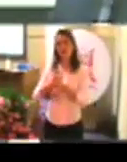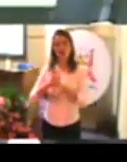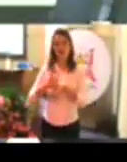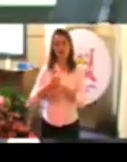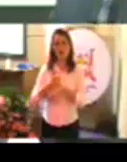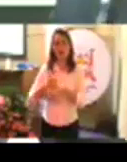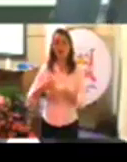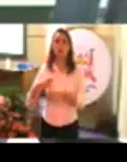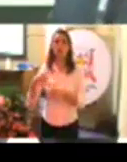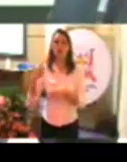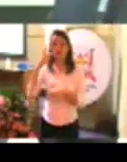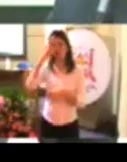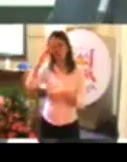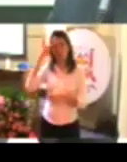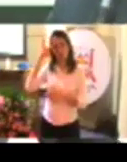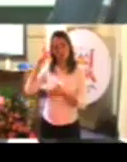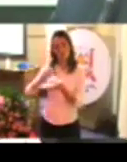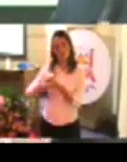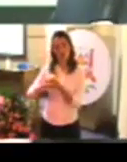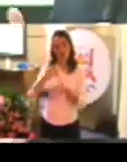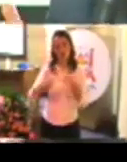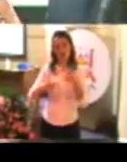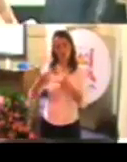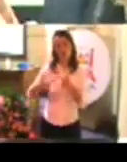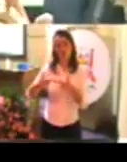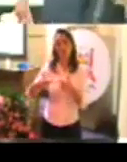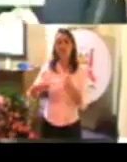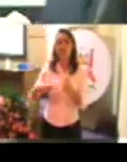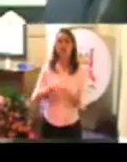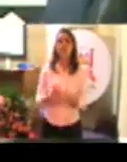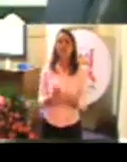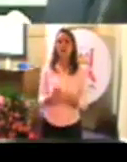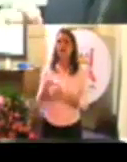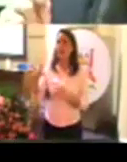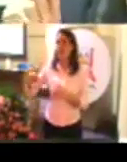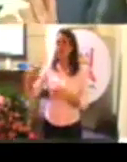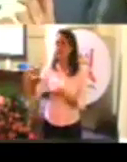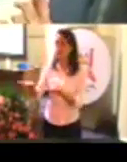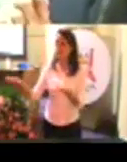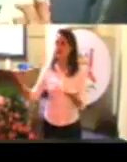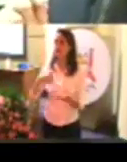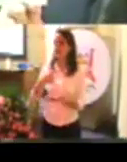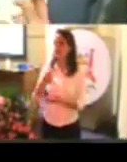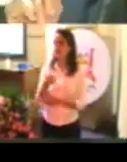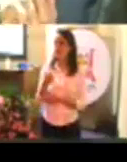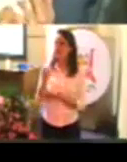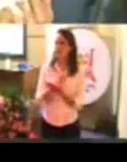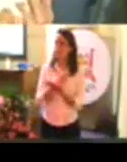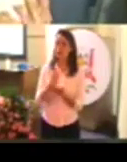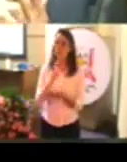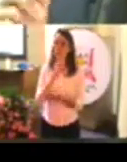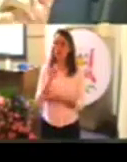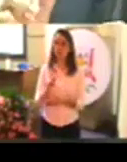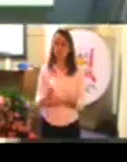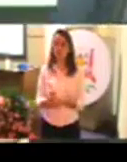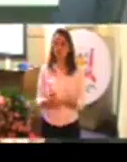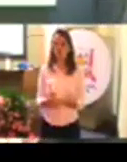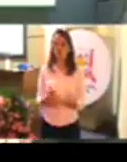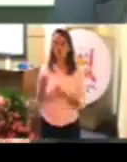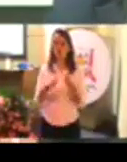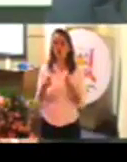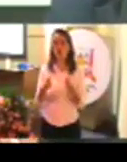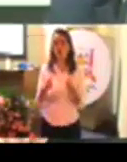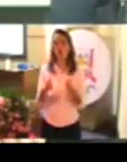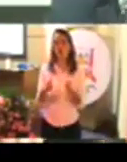profissionalização dos servidores públicos. Eu acredito que aqui na plateia poucos conhecem